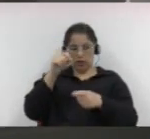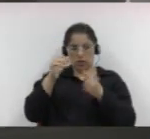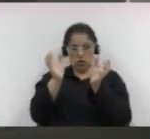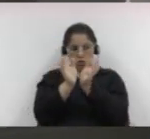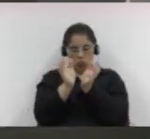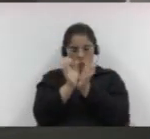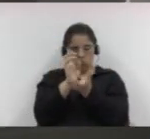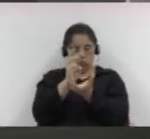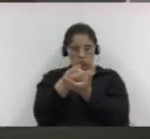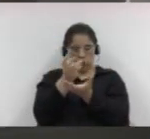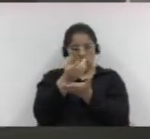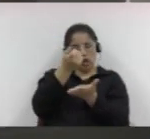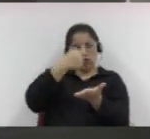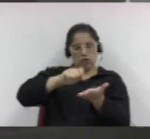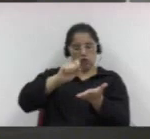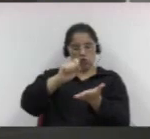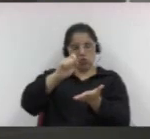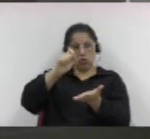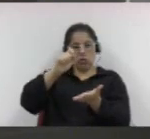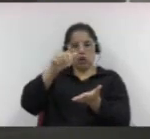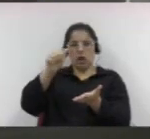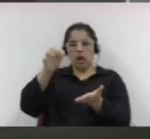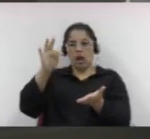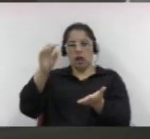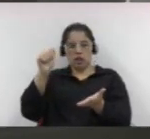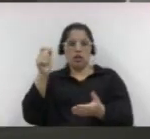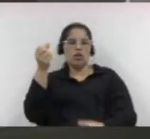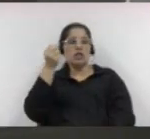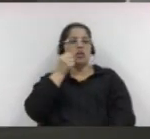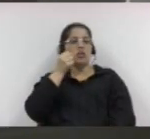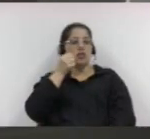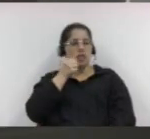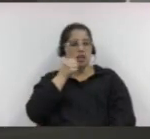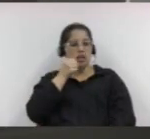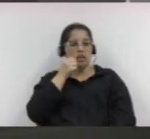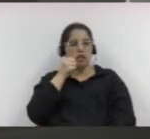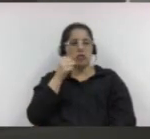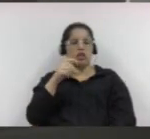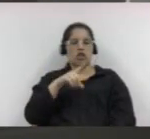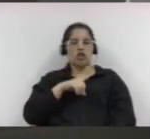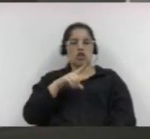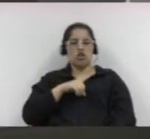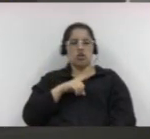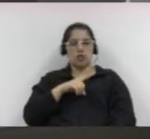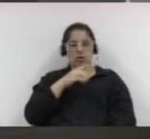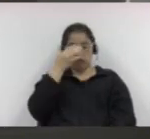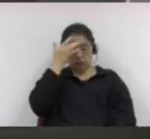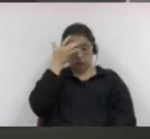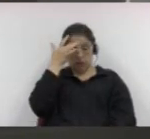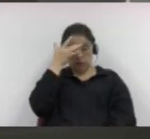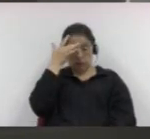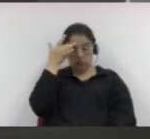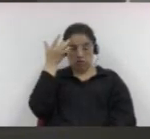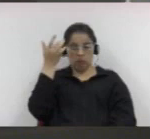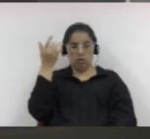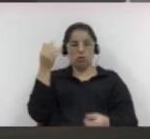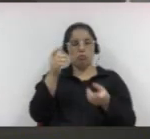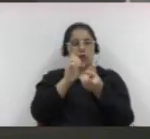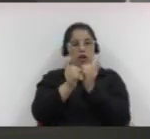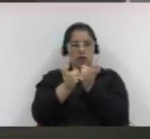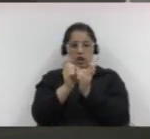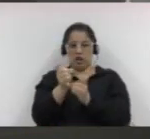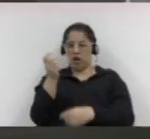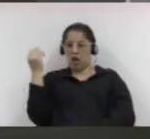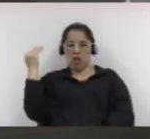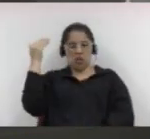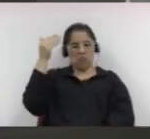permanente, assinou a ata. Na sexta-feira estava marcado o depoimento com a corregedoria, ele alegou não ter condições, mas